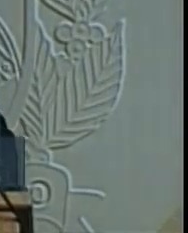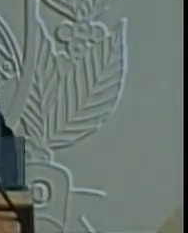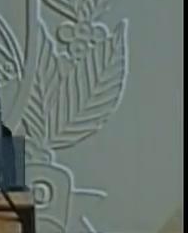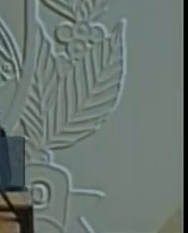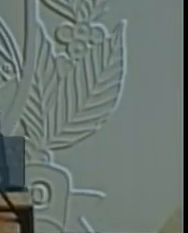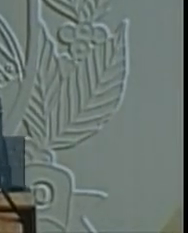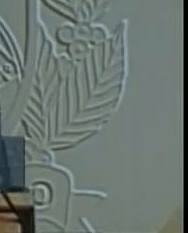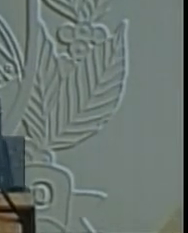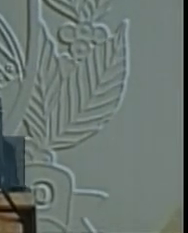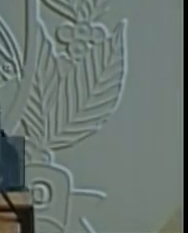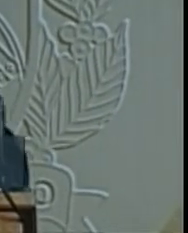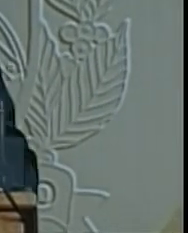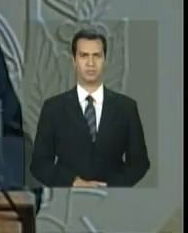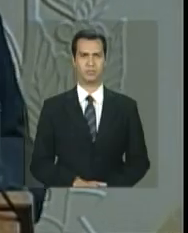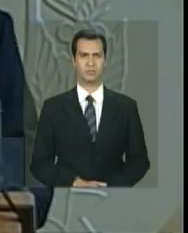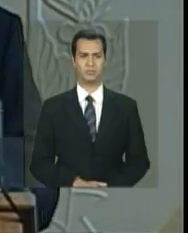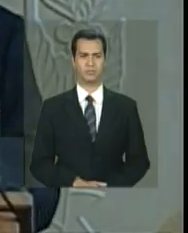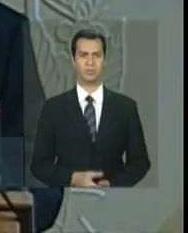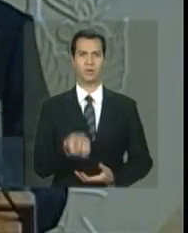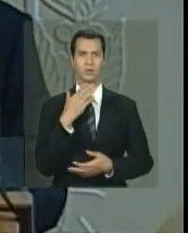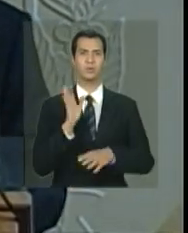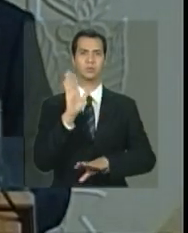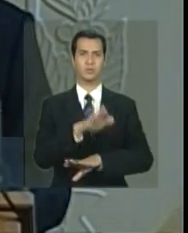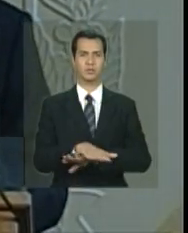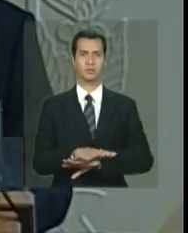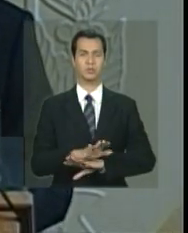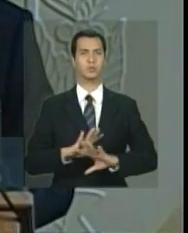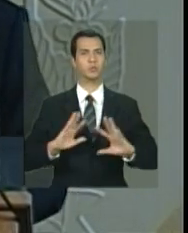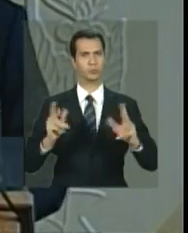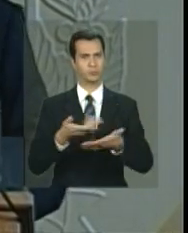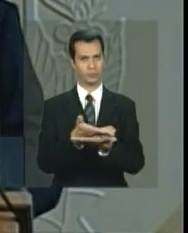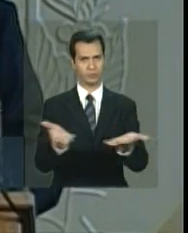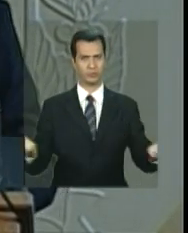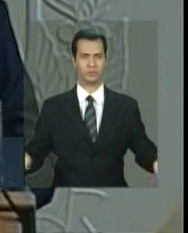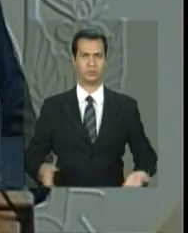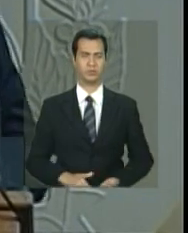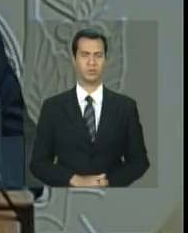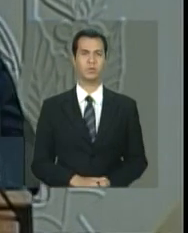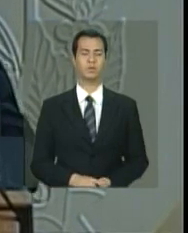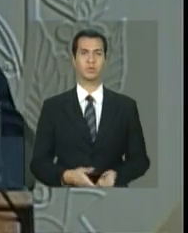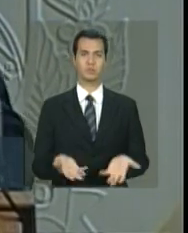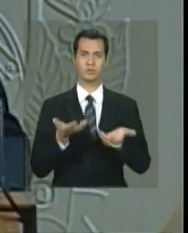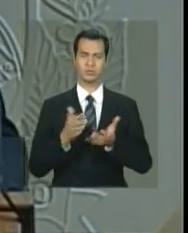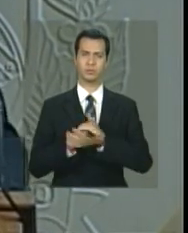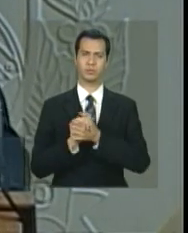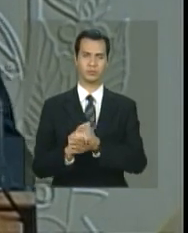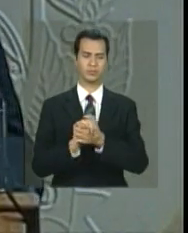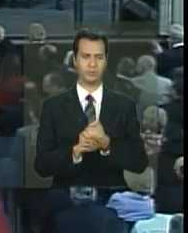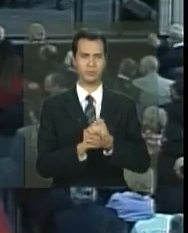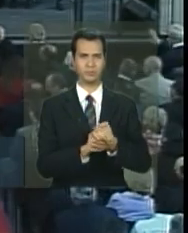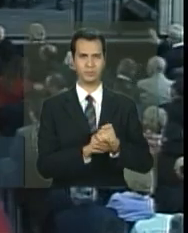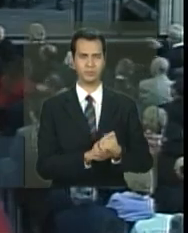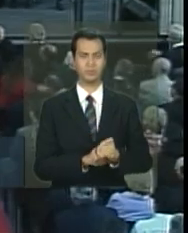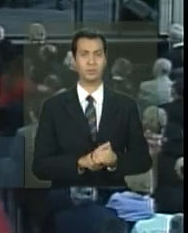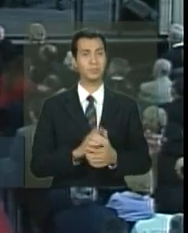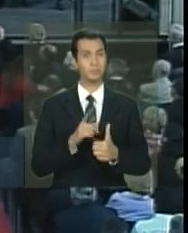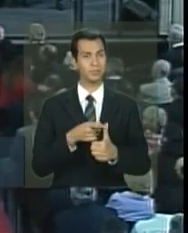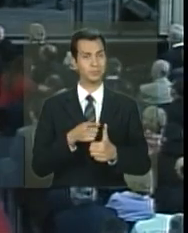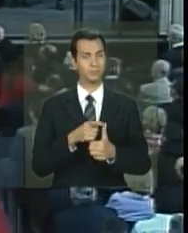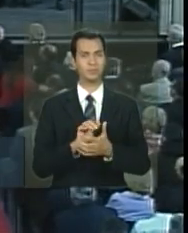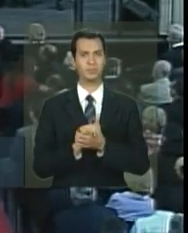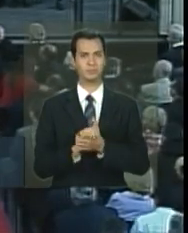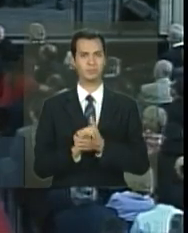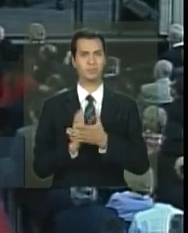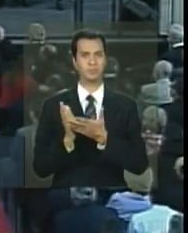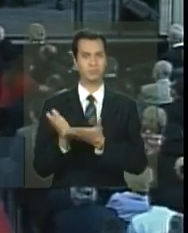Meu boa tarde a todas e a todos. Eu quero cumprimentá-los e o faço inicialmente